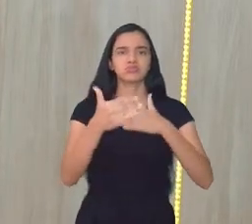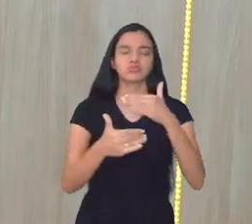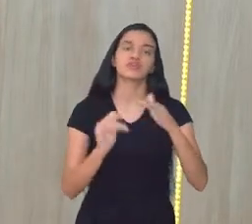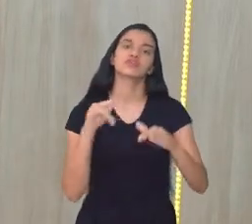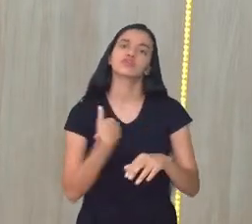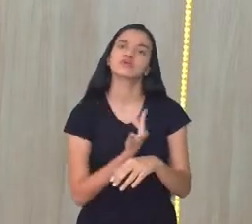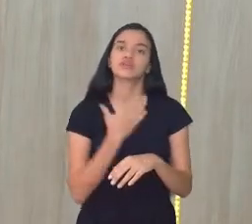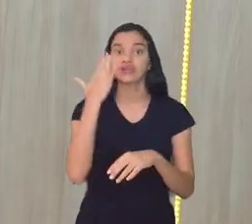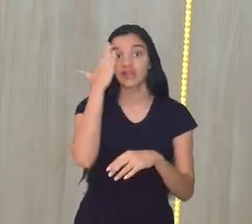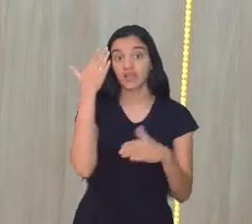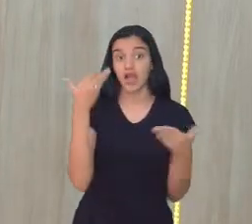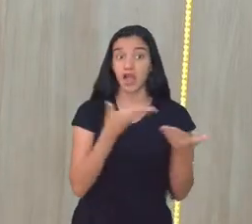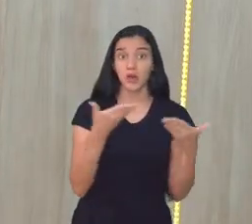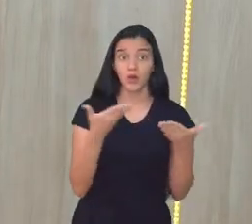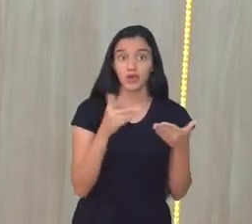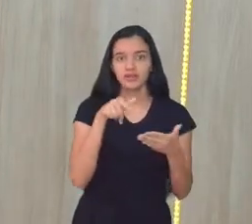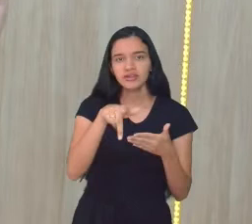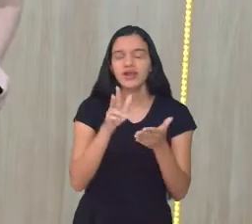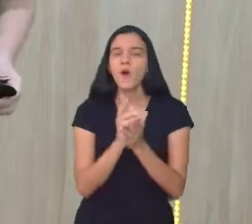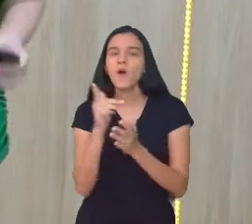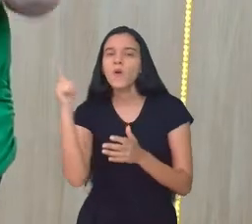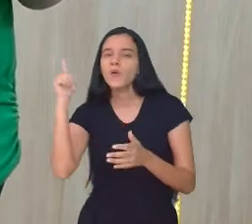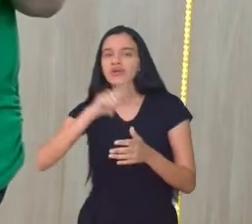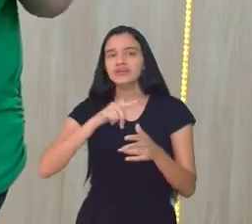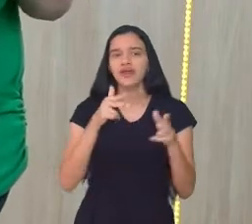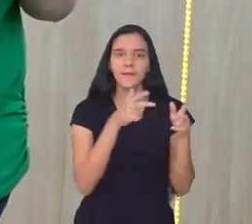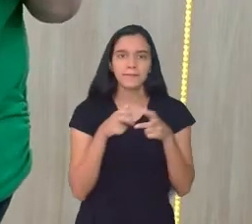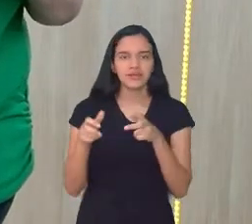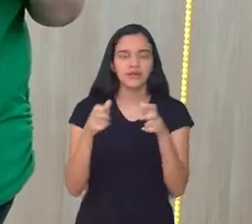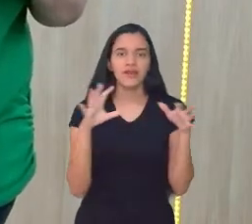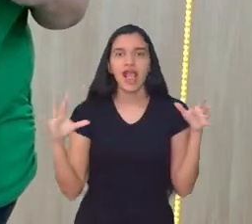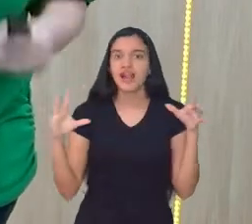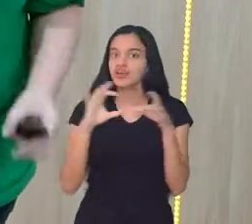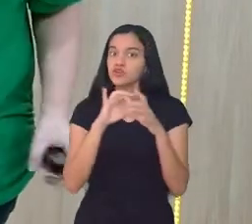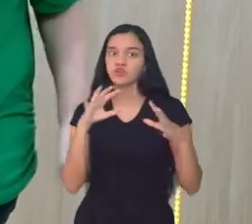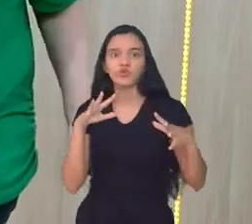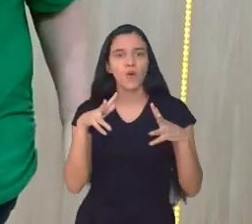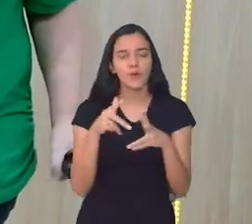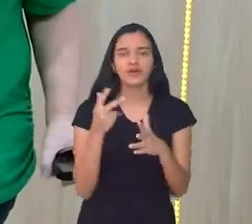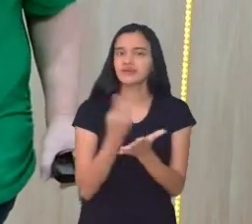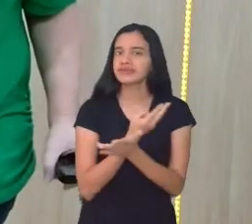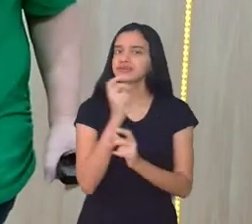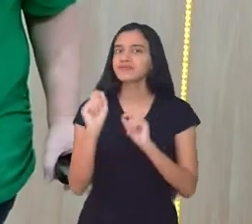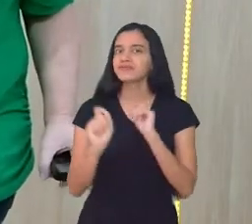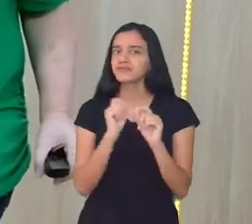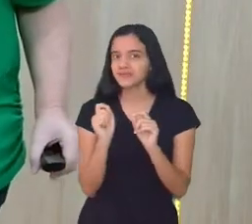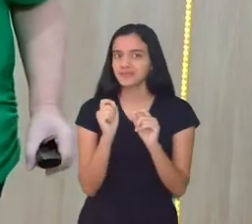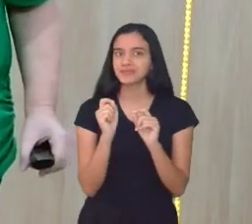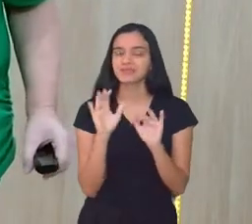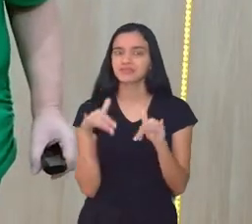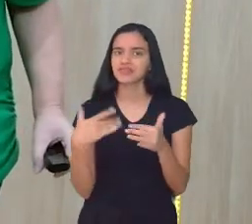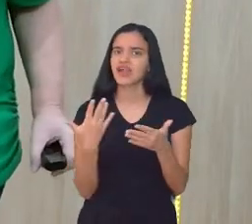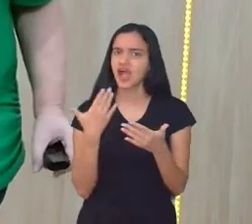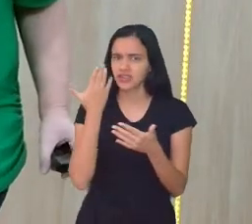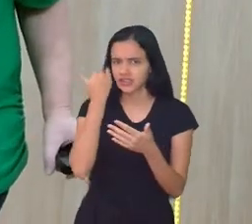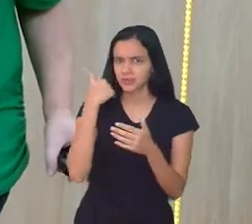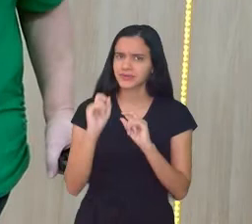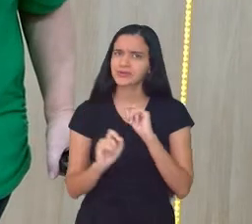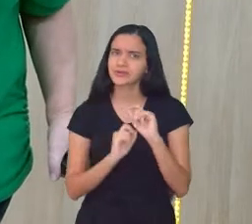gente entende agora e quando você consegue perceber essas ligações todas, sabe o que acontece? Sabe o que